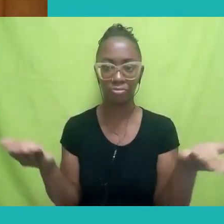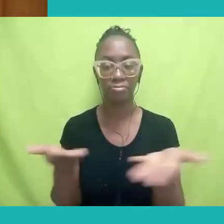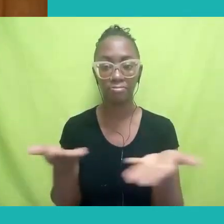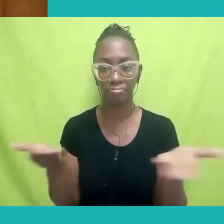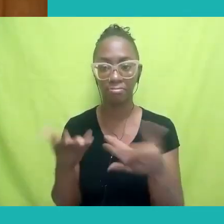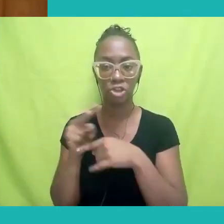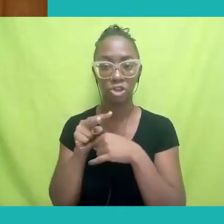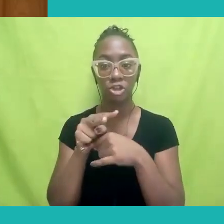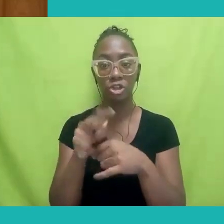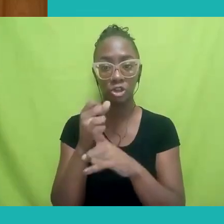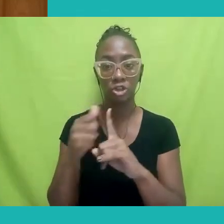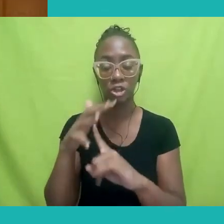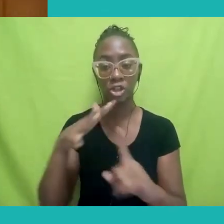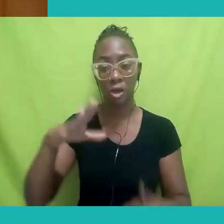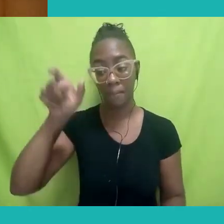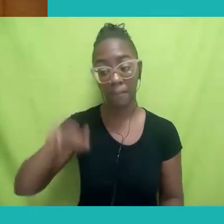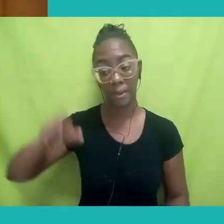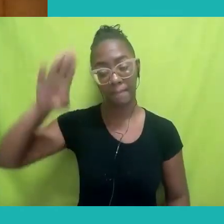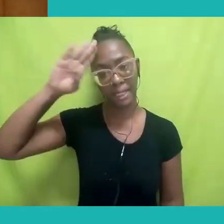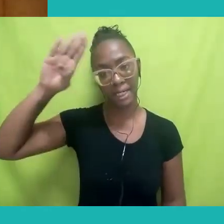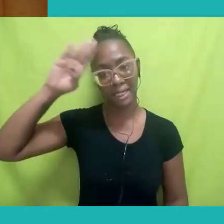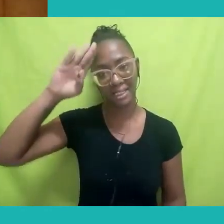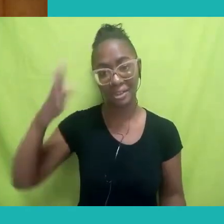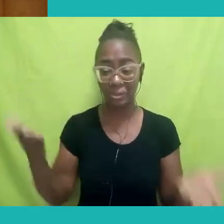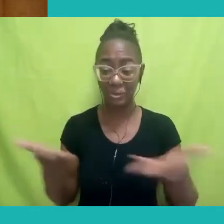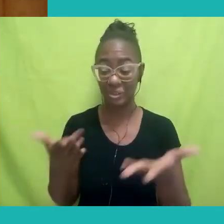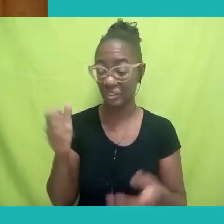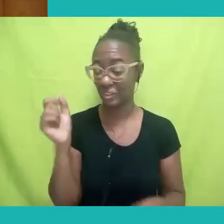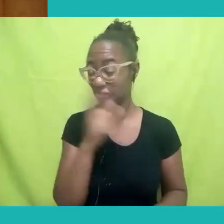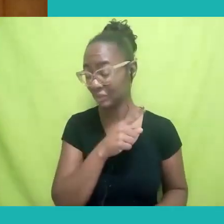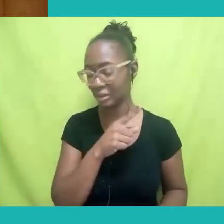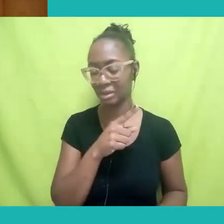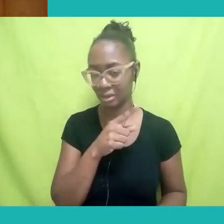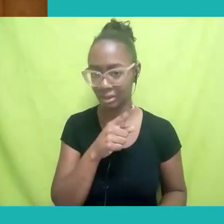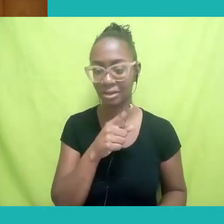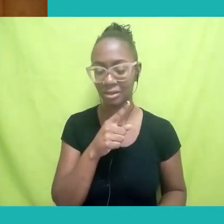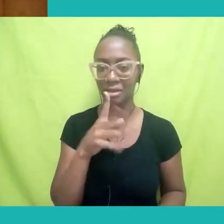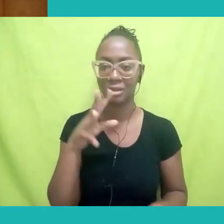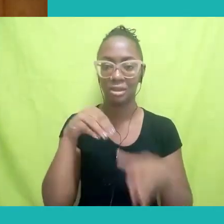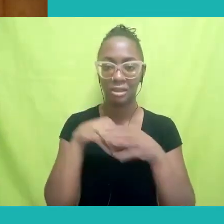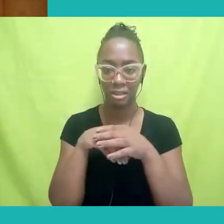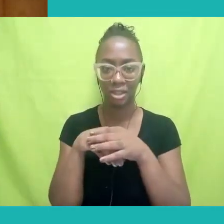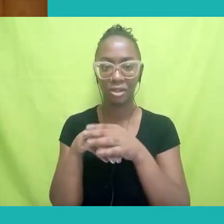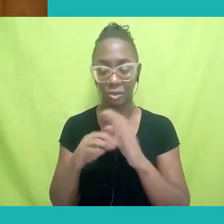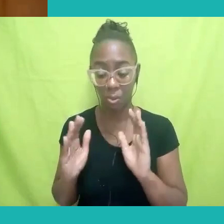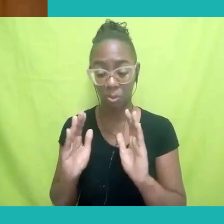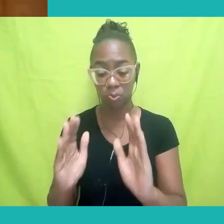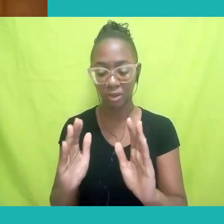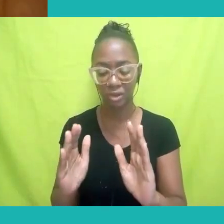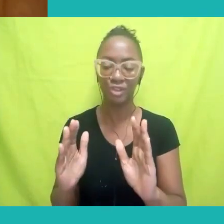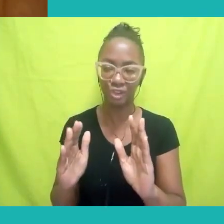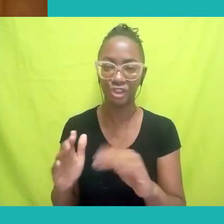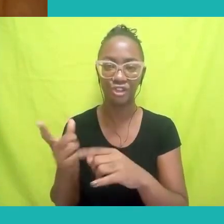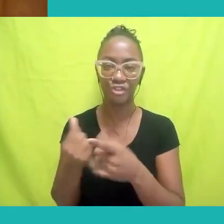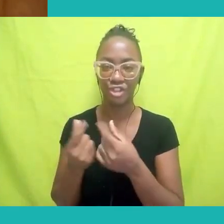proteção social dos militares, que está na berlinda hoje, né, dentro do pacote fiscal. Boa sorte